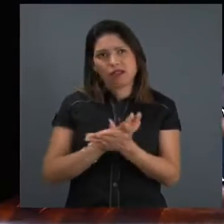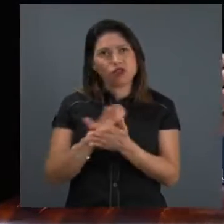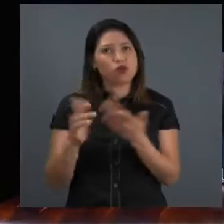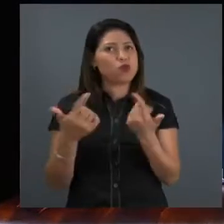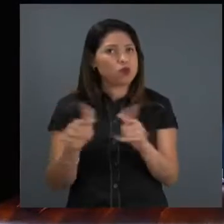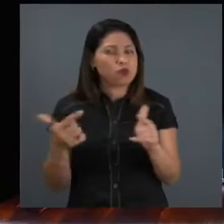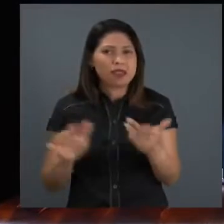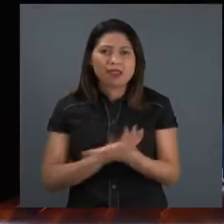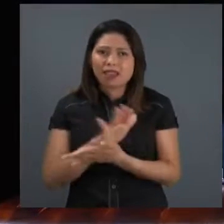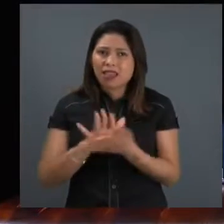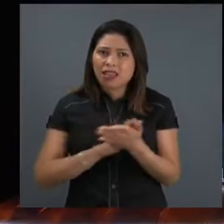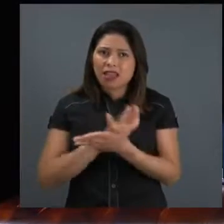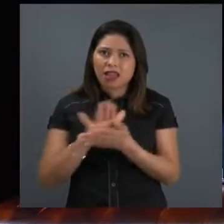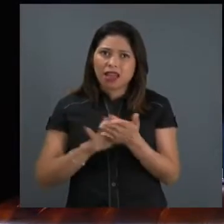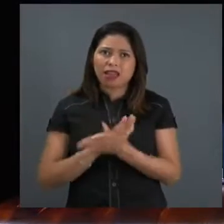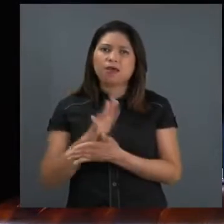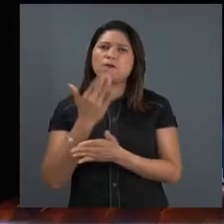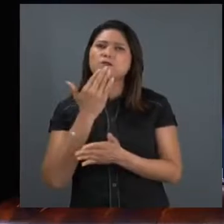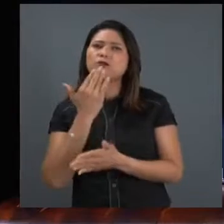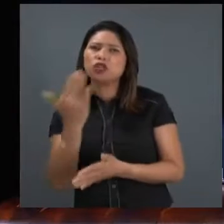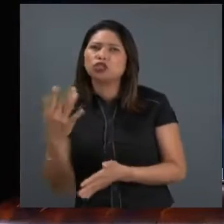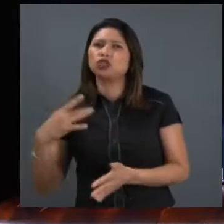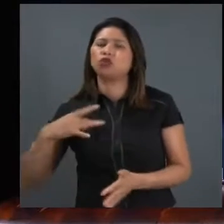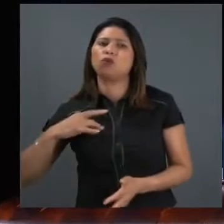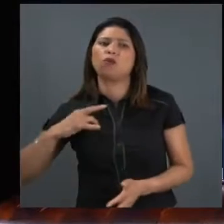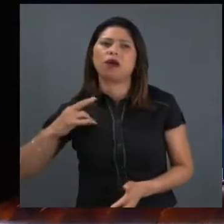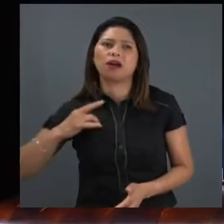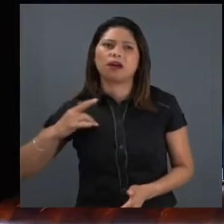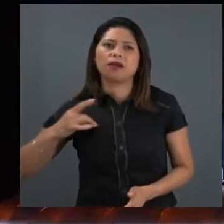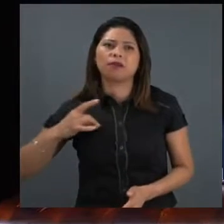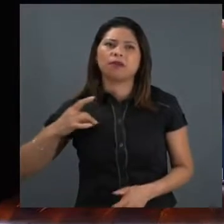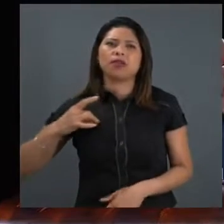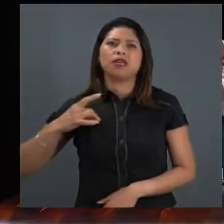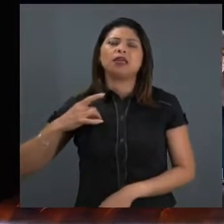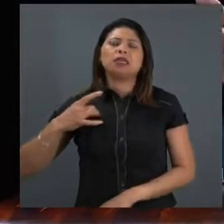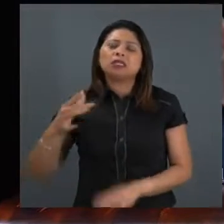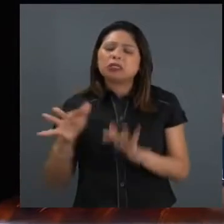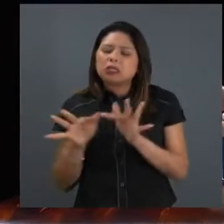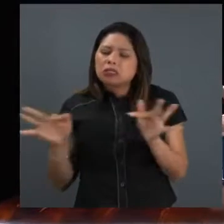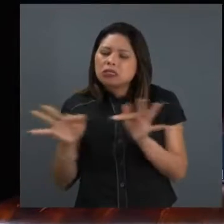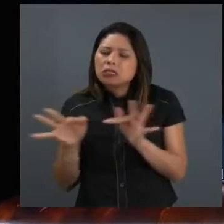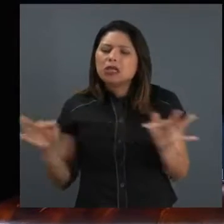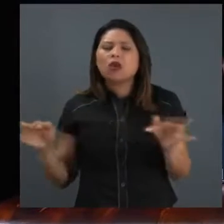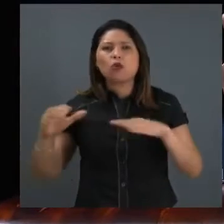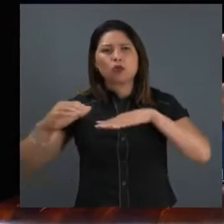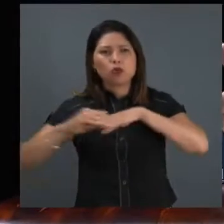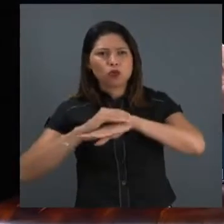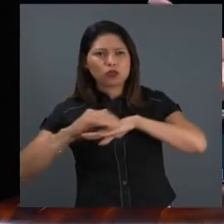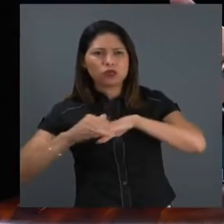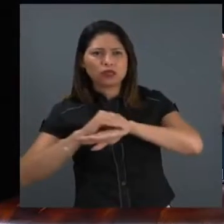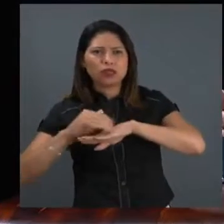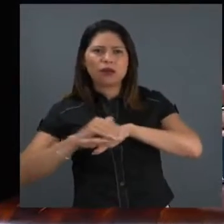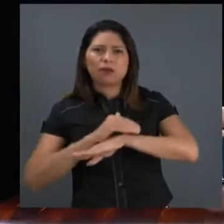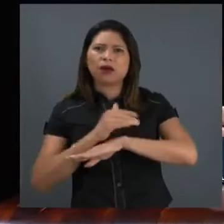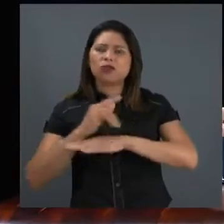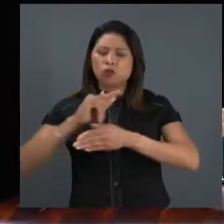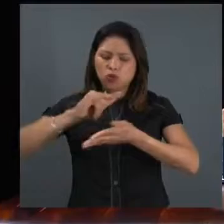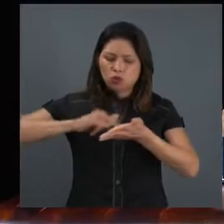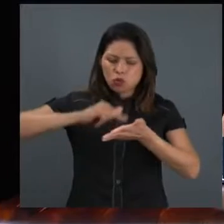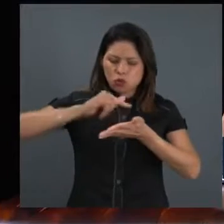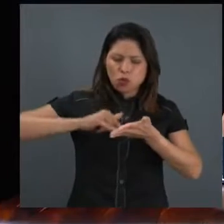pedindo uma camisa, uma roupa, um sapato, não tem mais nada, documentos não